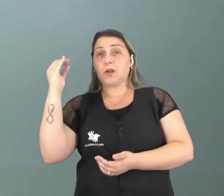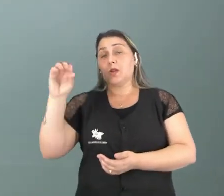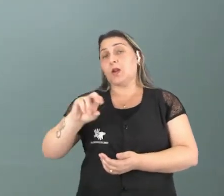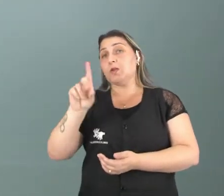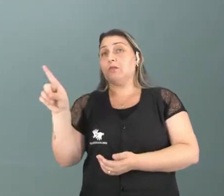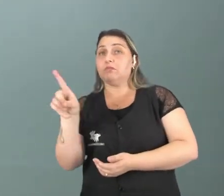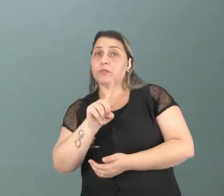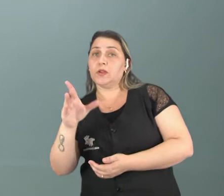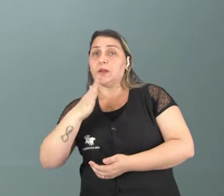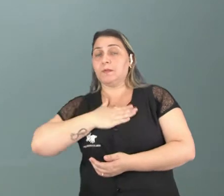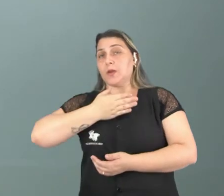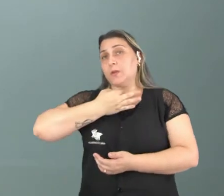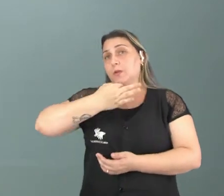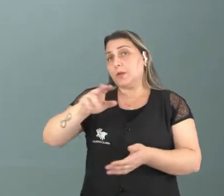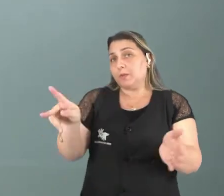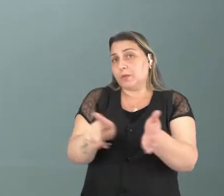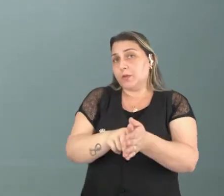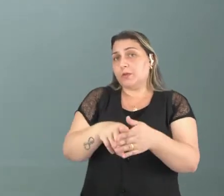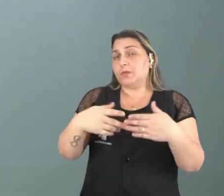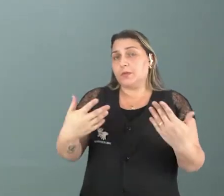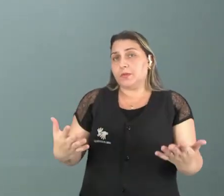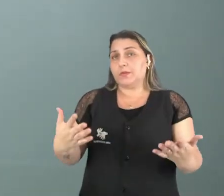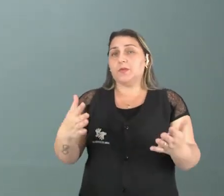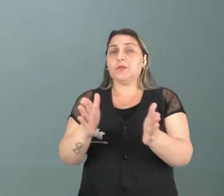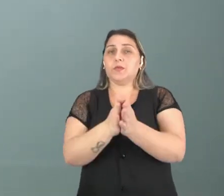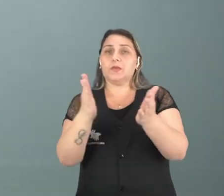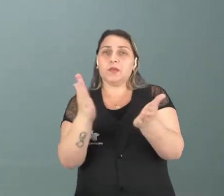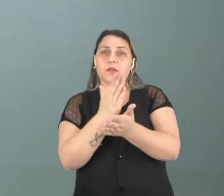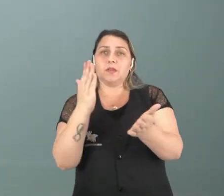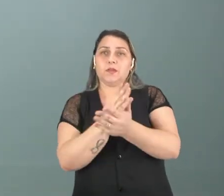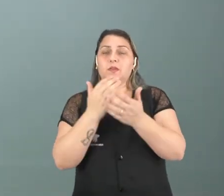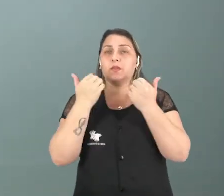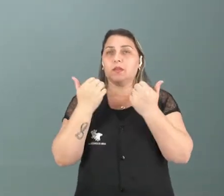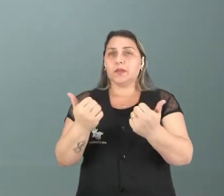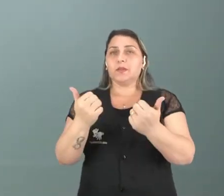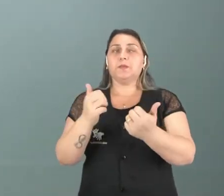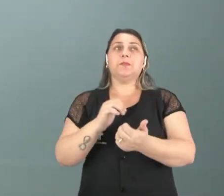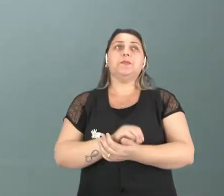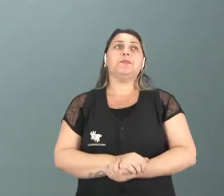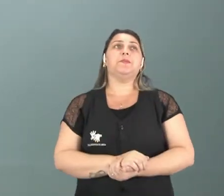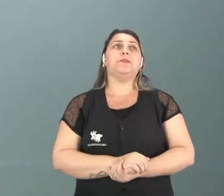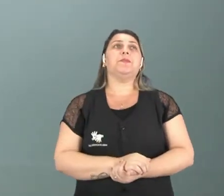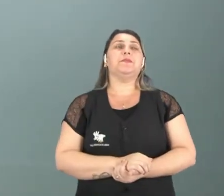não ali, a minha opinião daquela obra ou do livro, tá? Como a gente está falando.